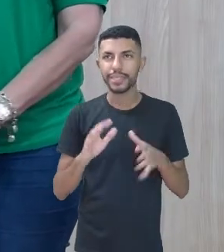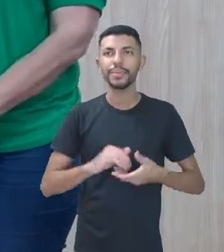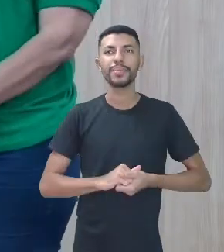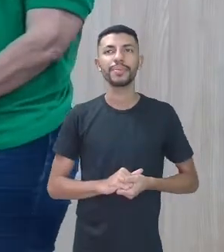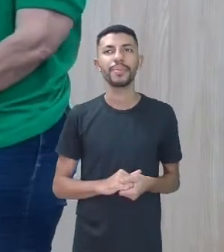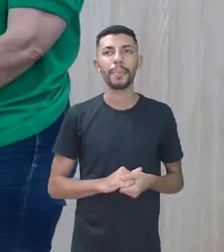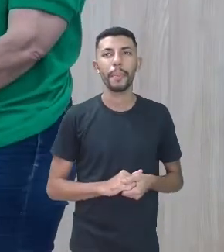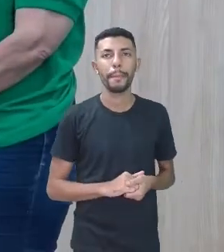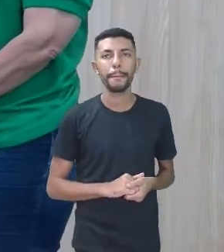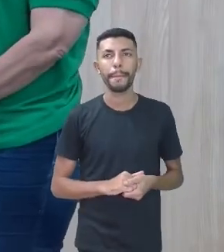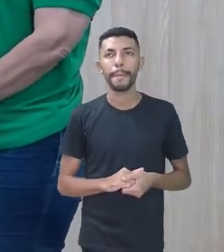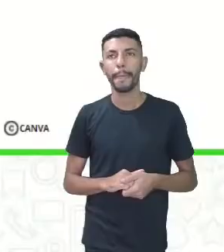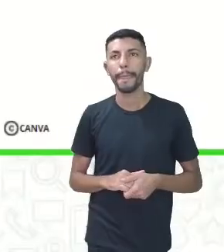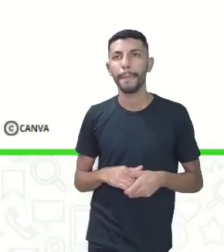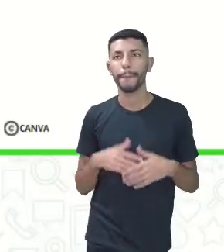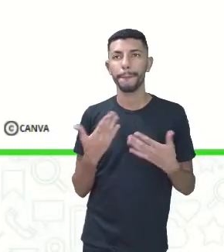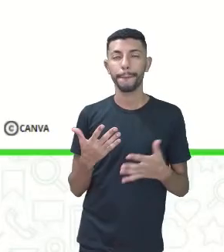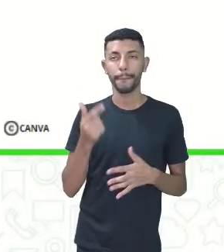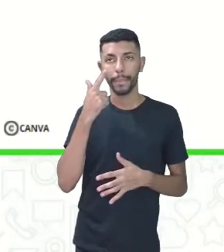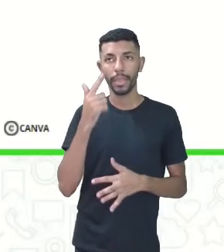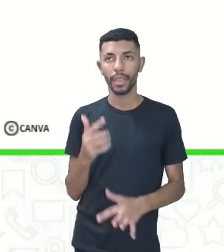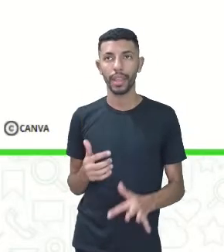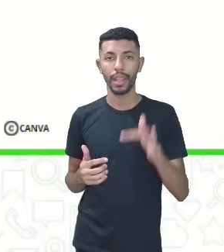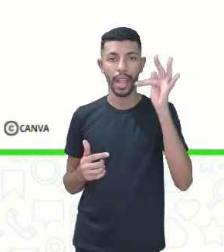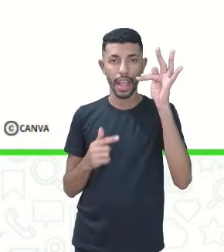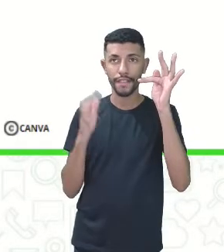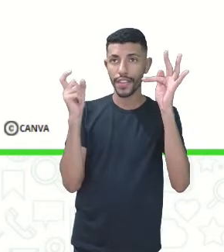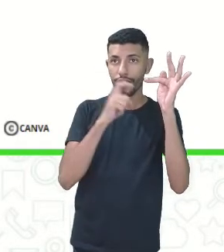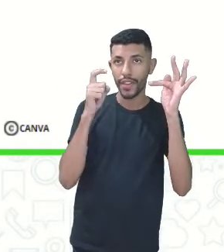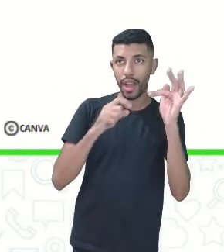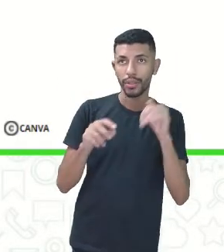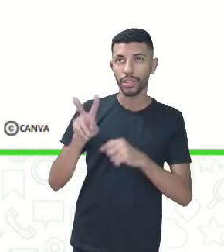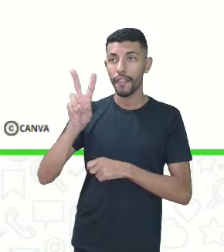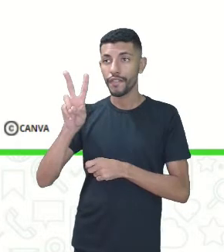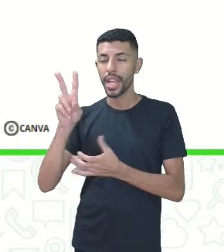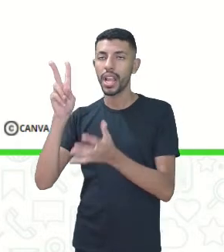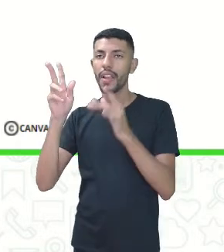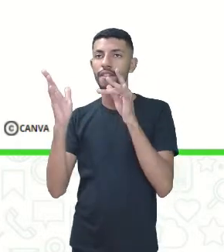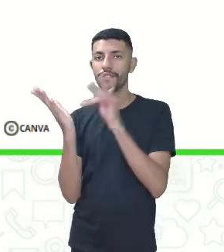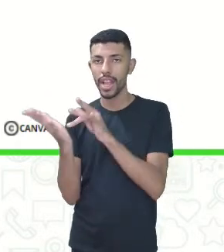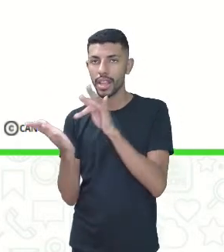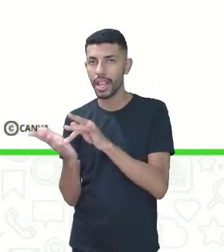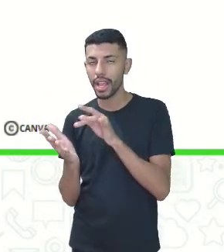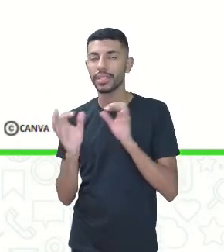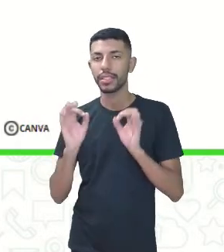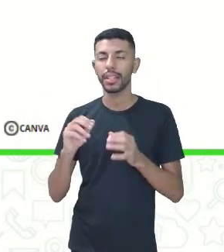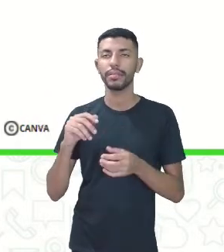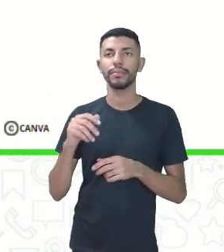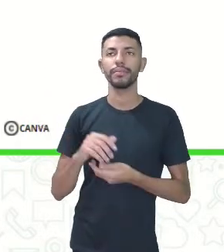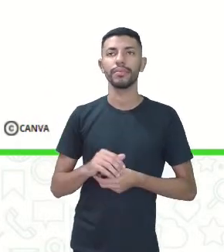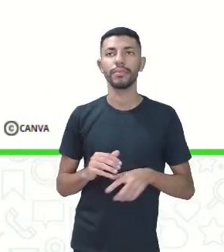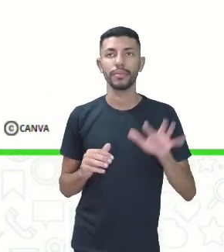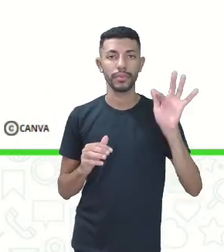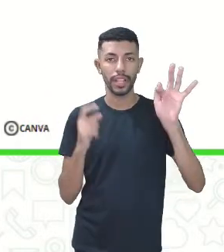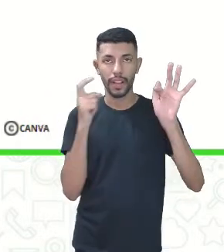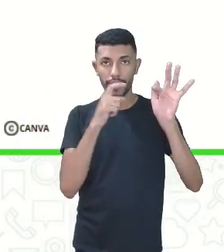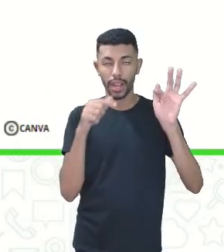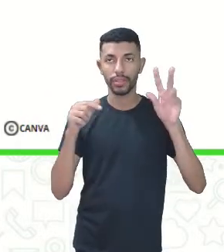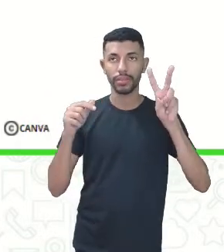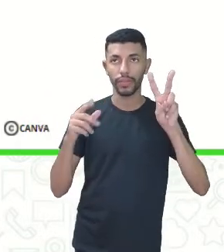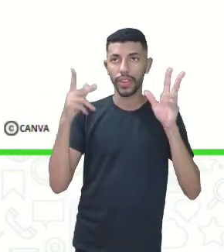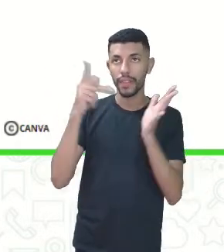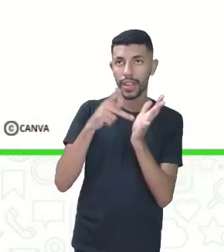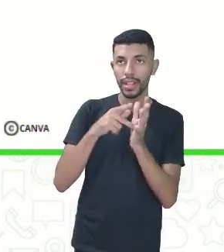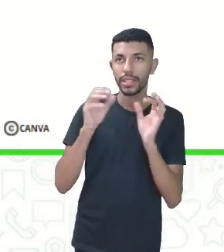telinha. Coloque falso, F de falso e V de verdadeiro, né? Essa